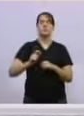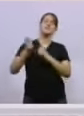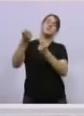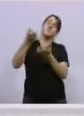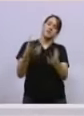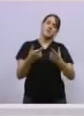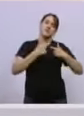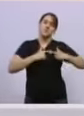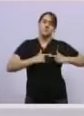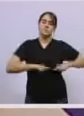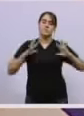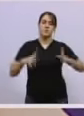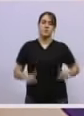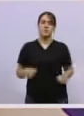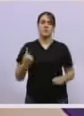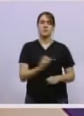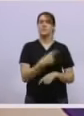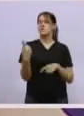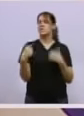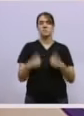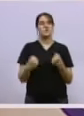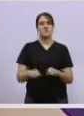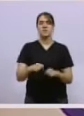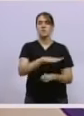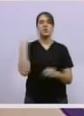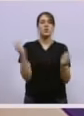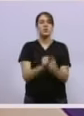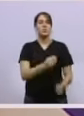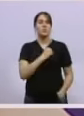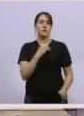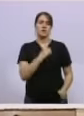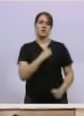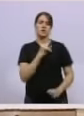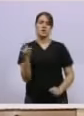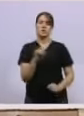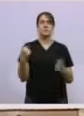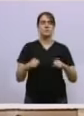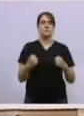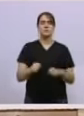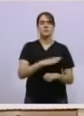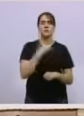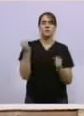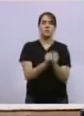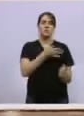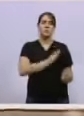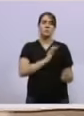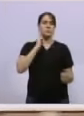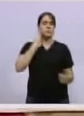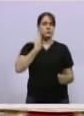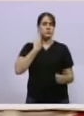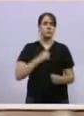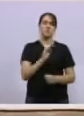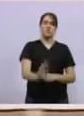limpeza. Não tem que morrer com essa poeira, não tem que morrer com essa impureza. O anúncio do Evangelho é para que a